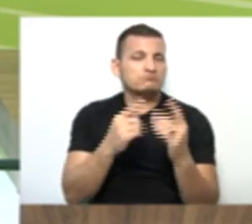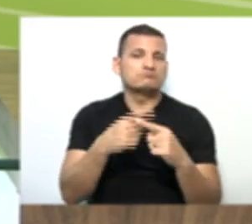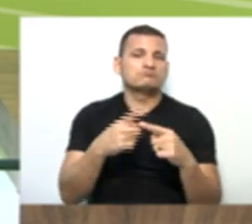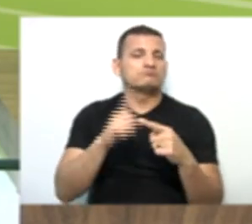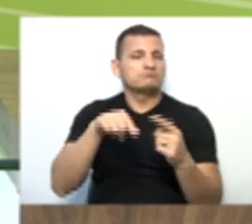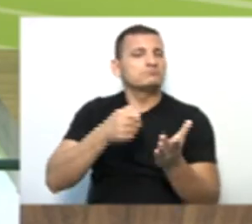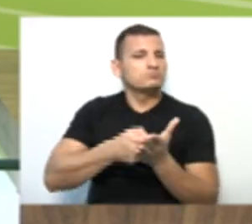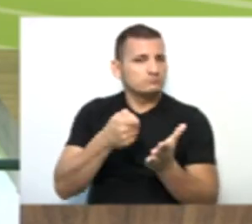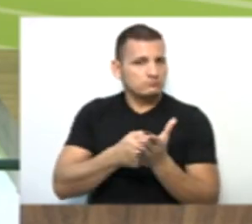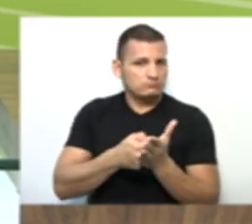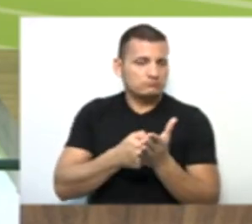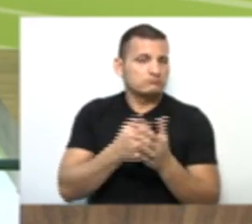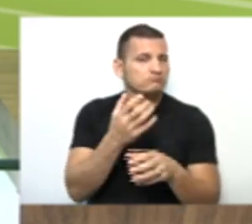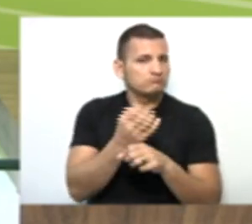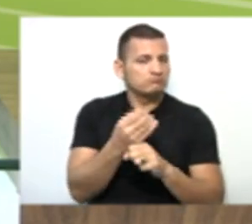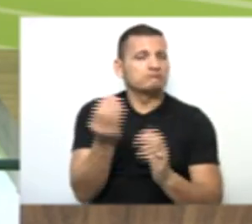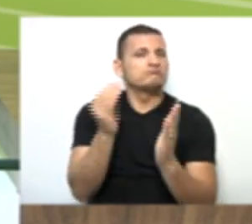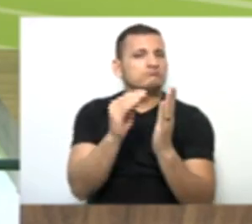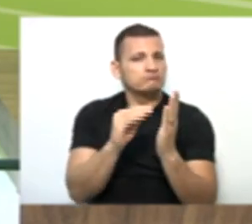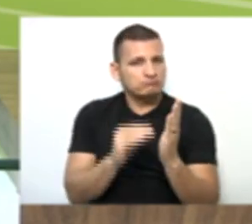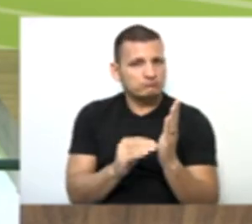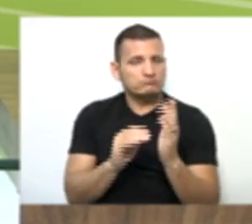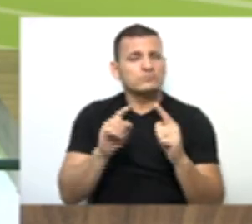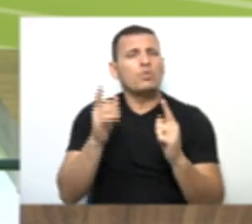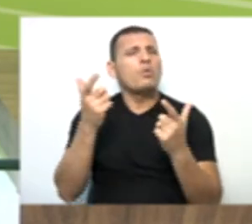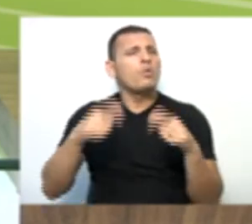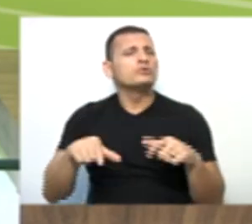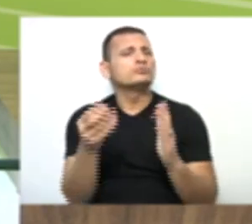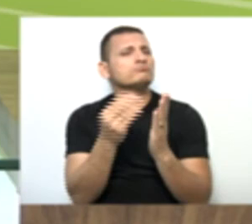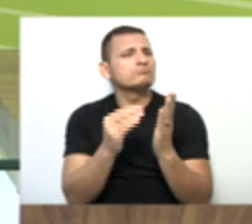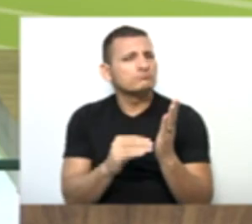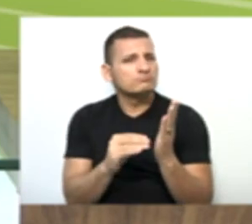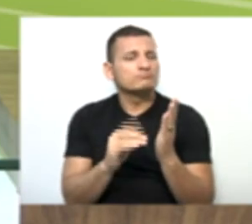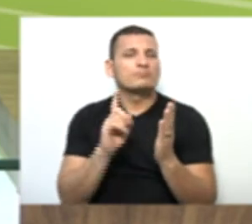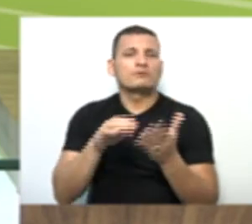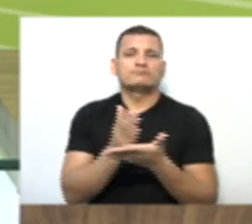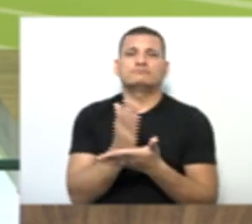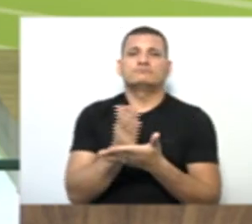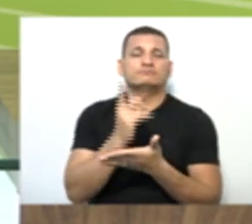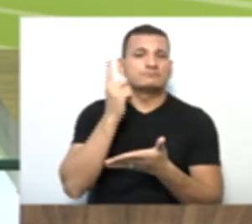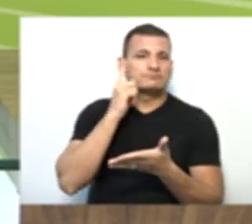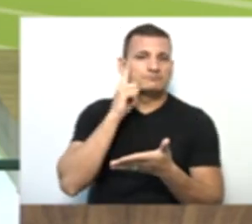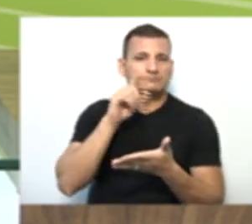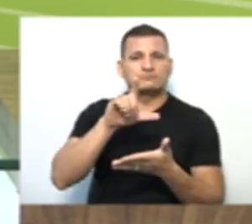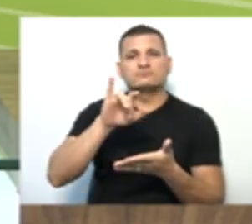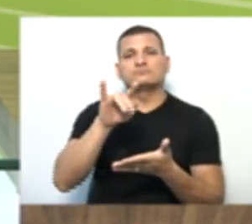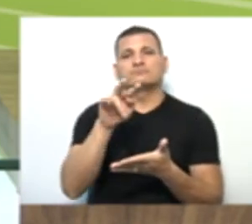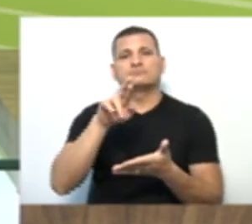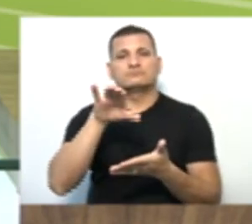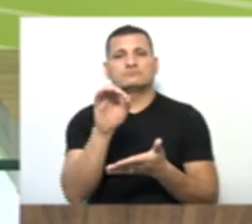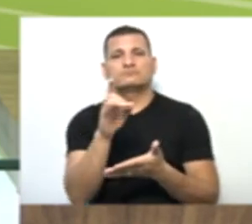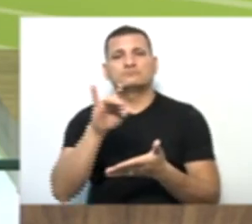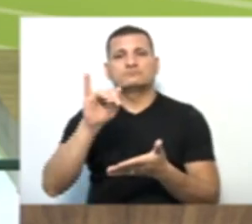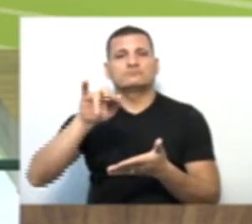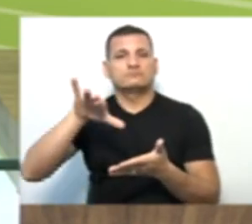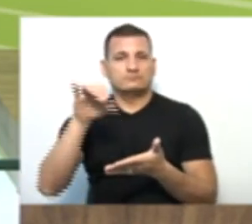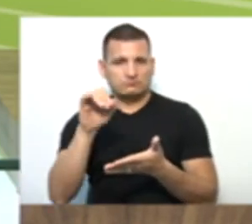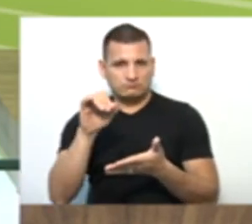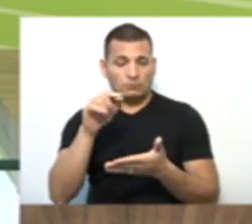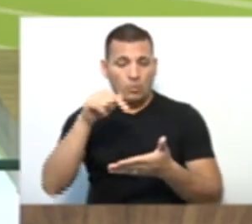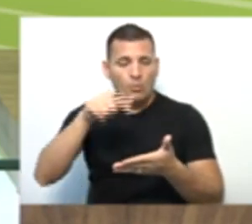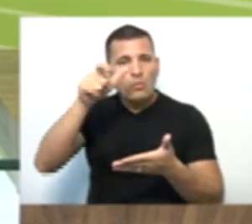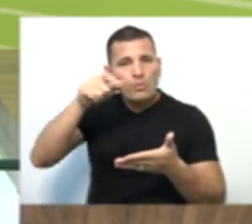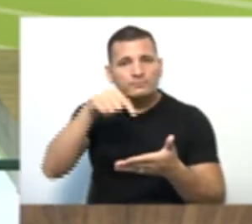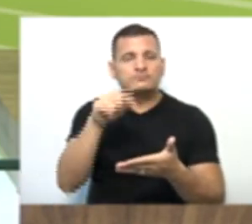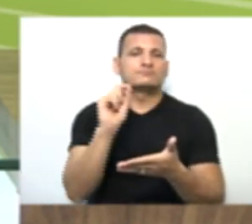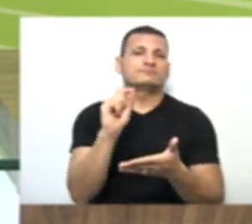lançamentos contábeis. Aonde vai ser registrado? No livro diário. Portanto, o livro diário é o local onde nós